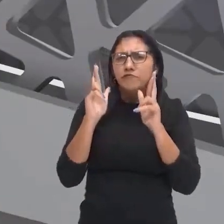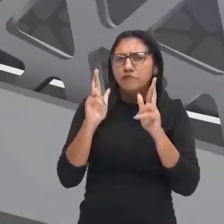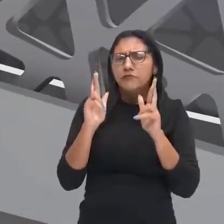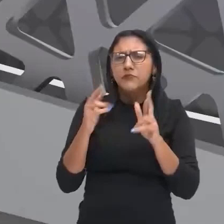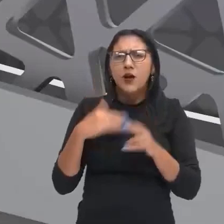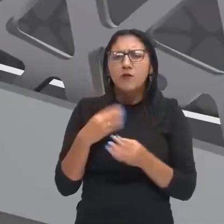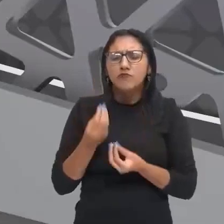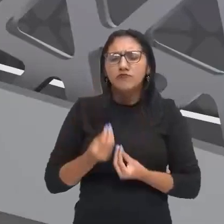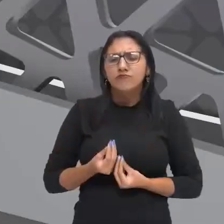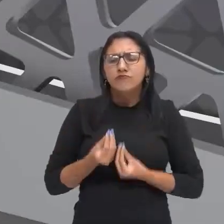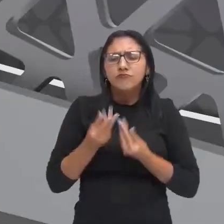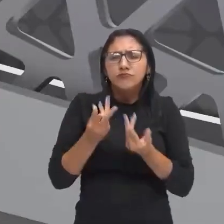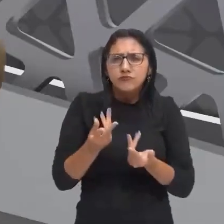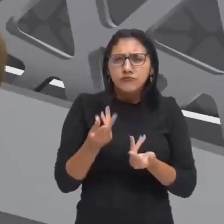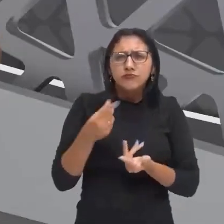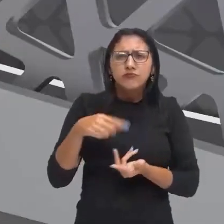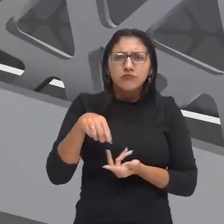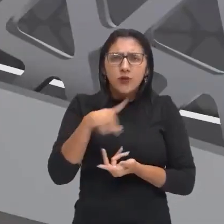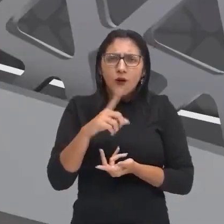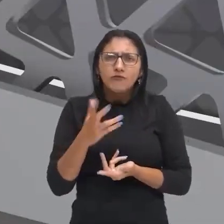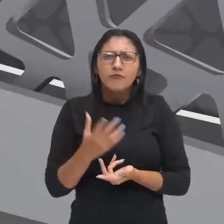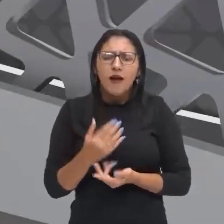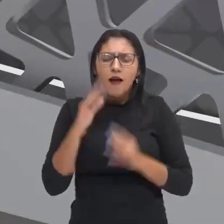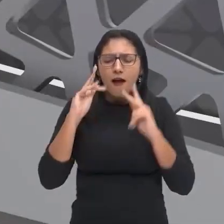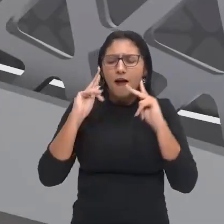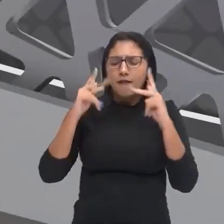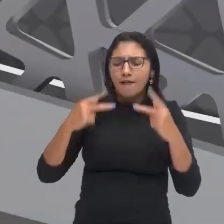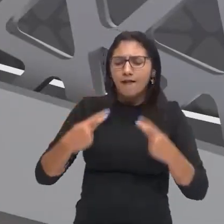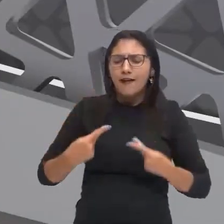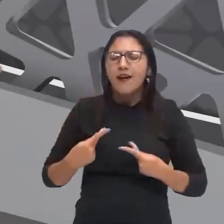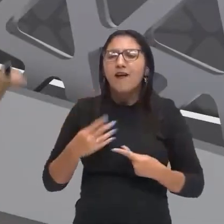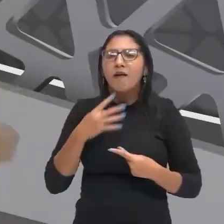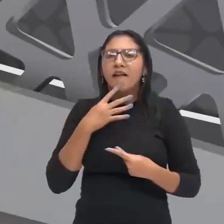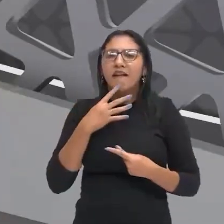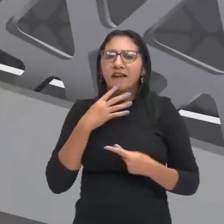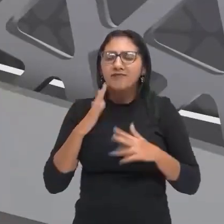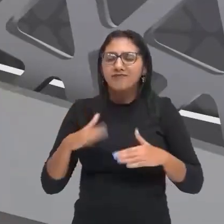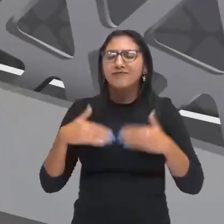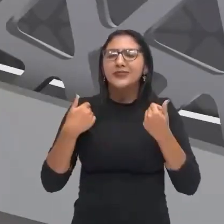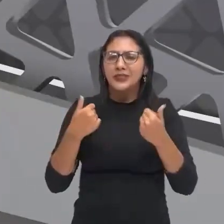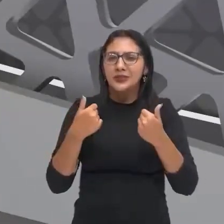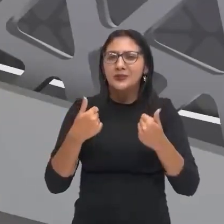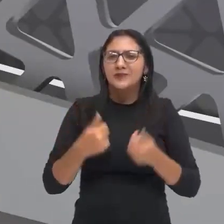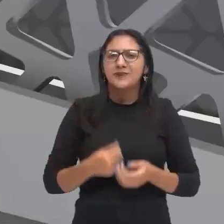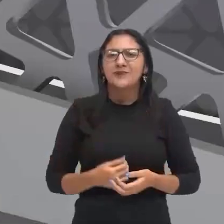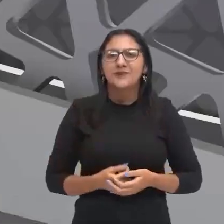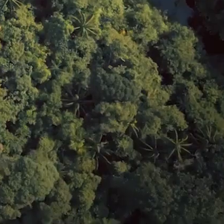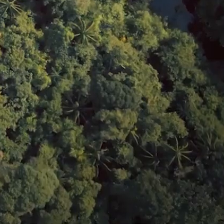a oportunidade de você se conhecer um pouco mais.